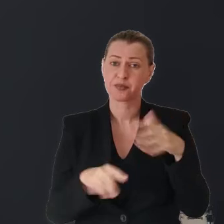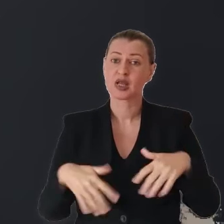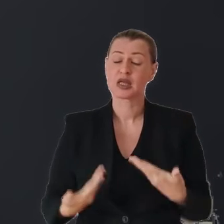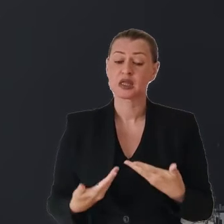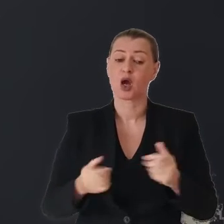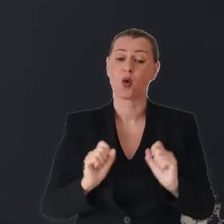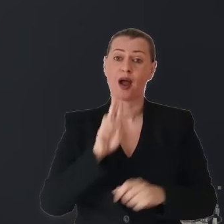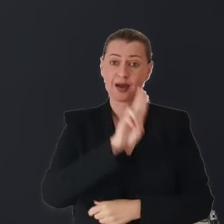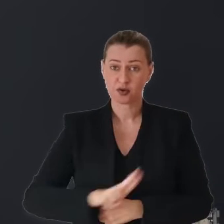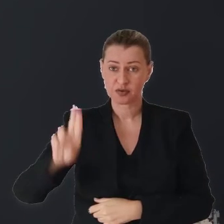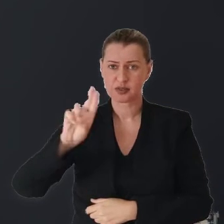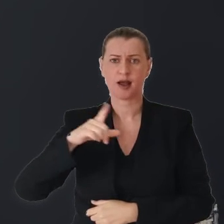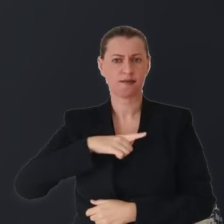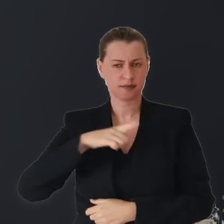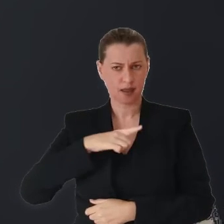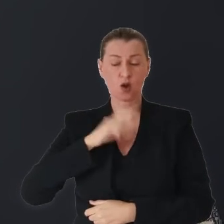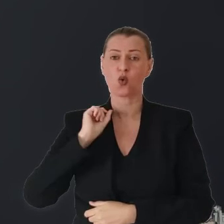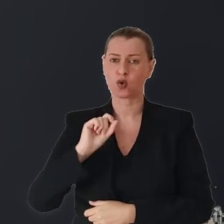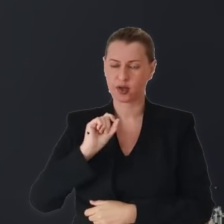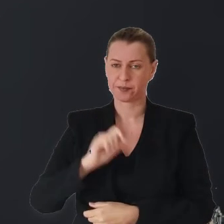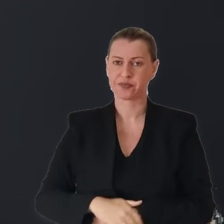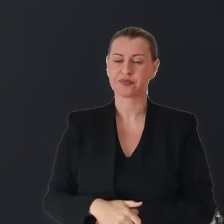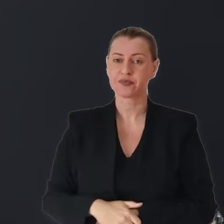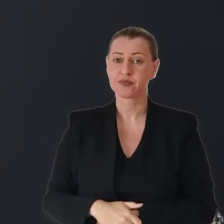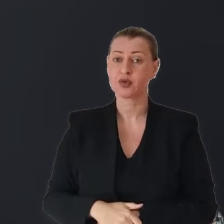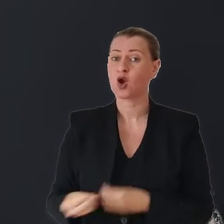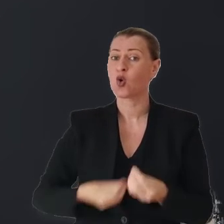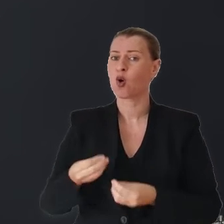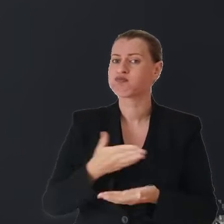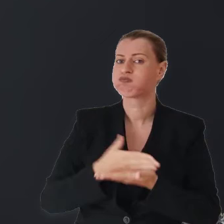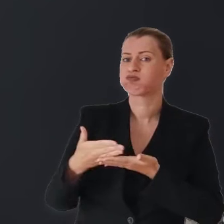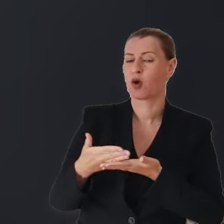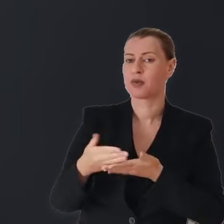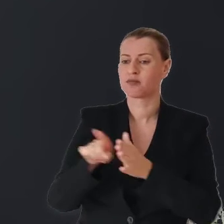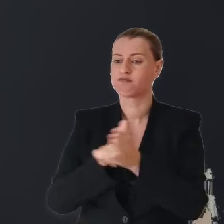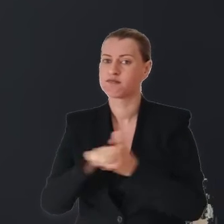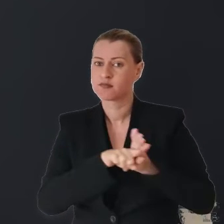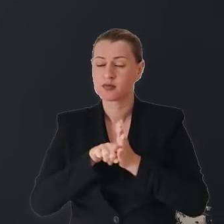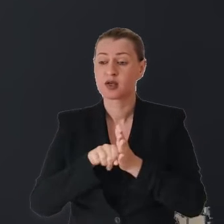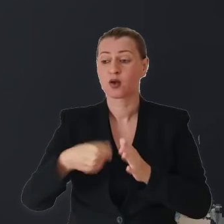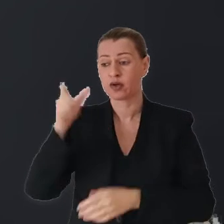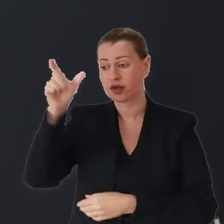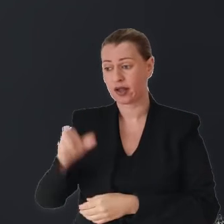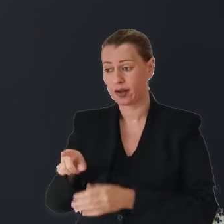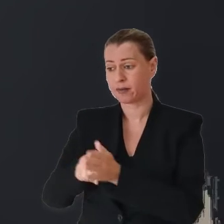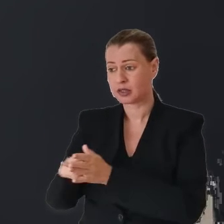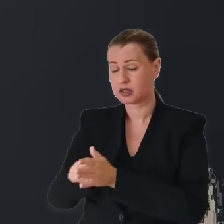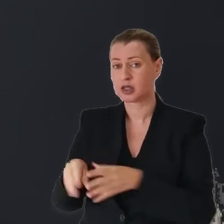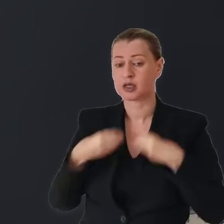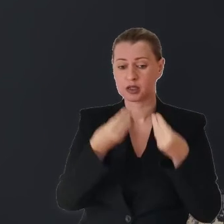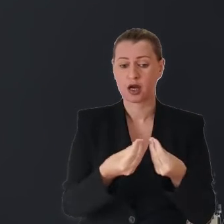As universidades, elas têm, né, essa questão de ser a proponente. Então, os pesquisadores da universidade submetem para a Universidade